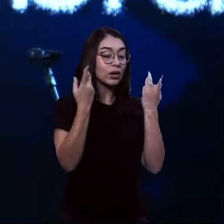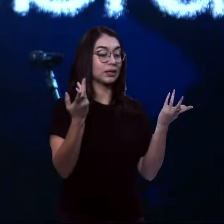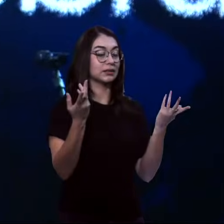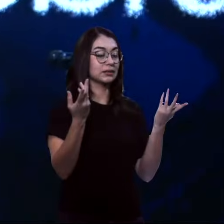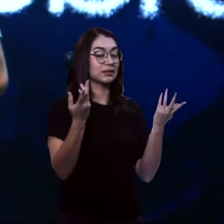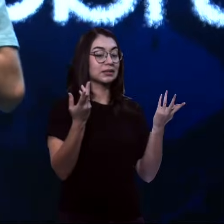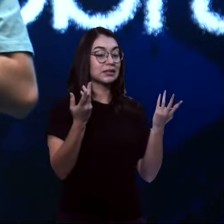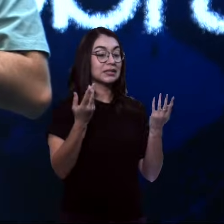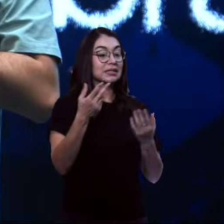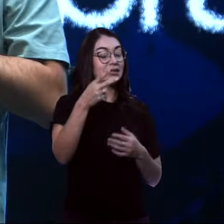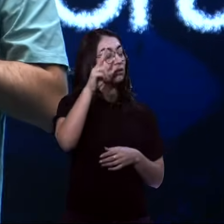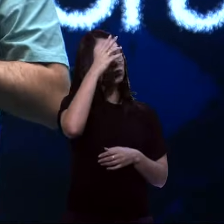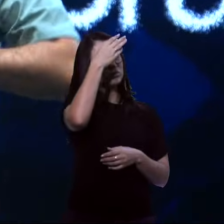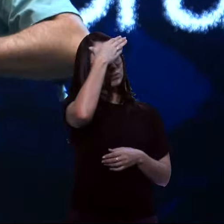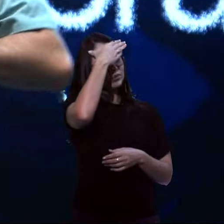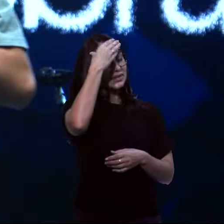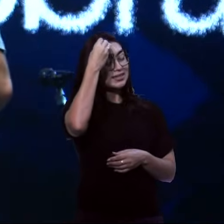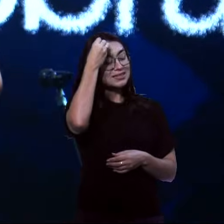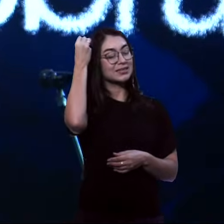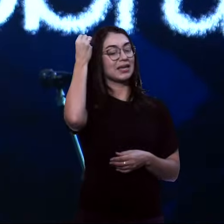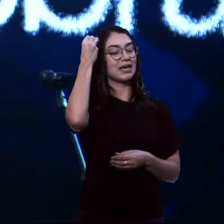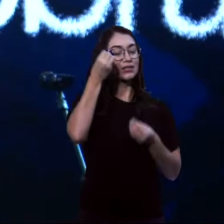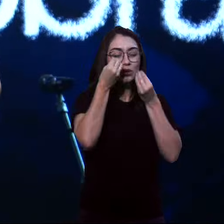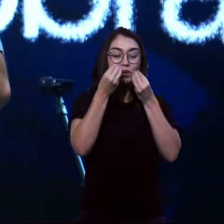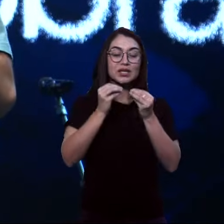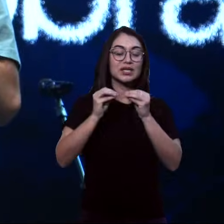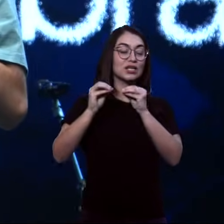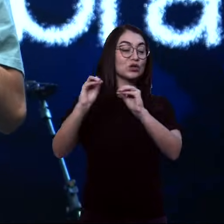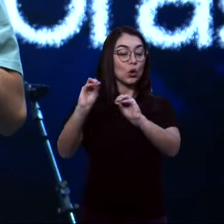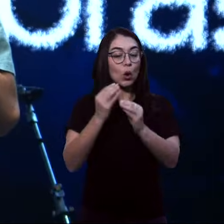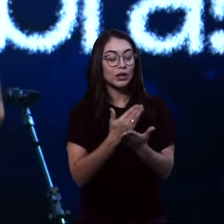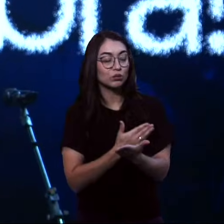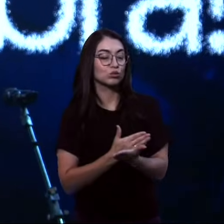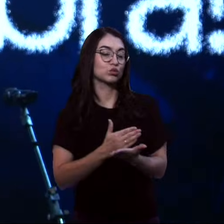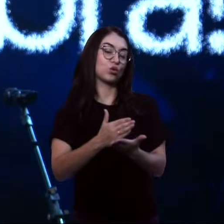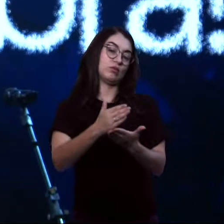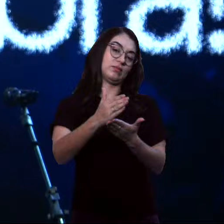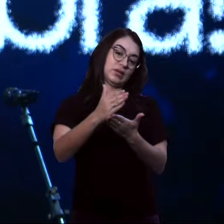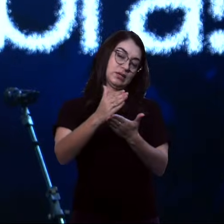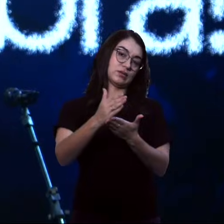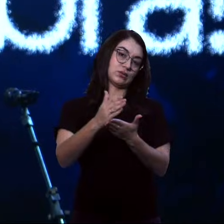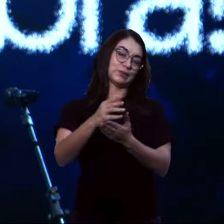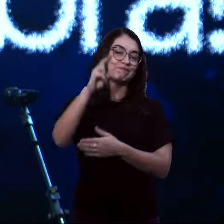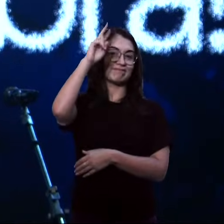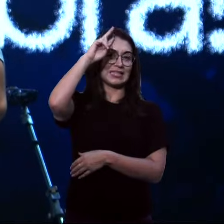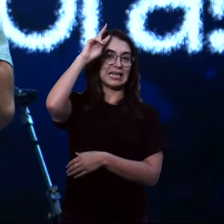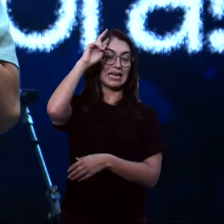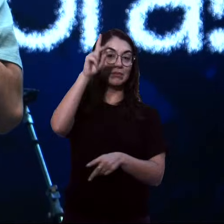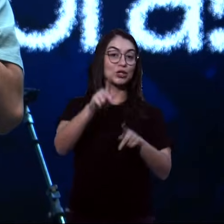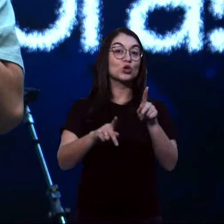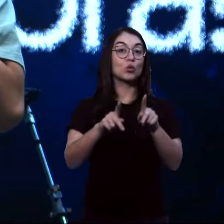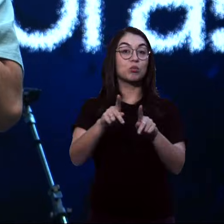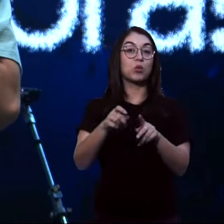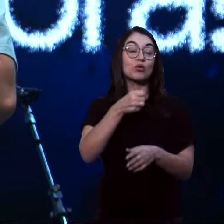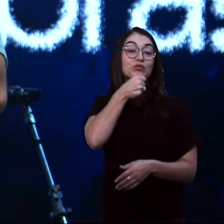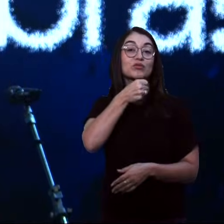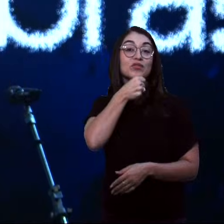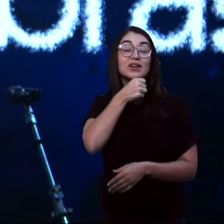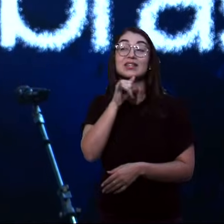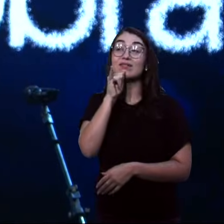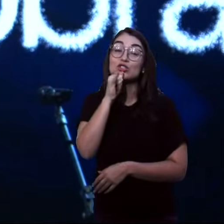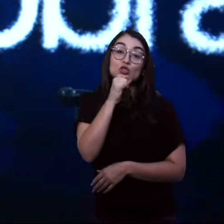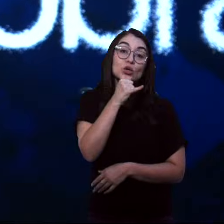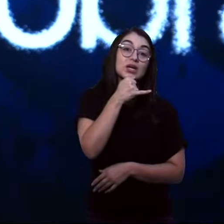humildes começos. Lembra? O povo mais velho estava chorando, porque já tinha visto a glória do primeiro templo.